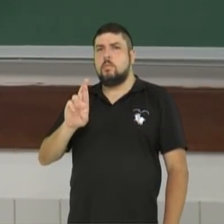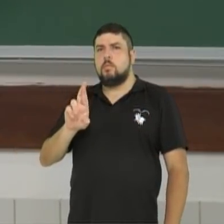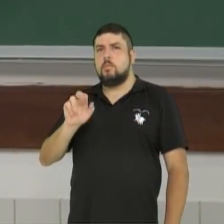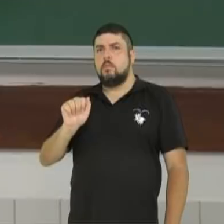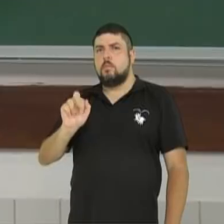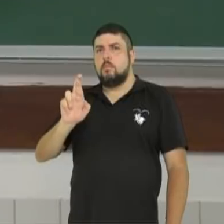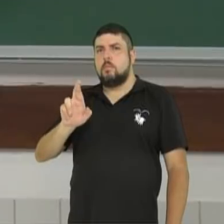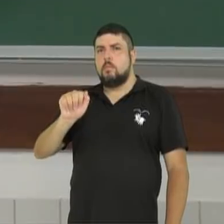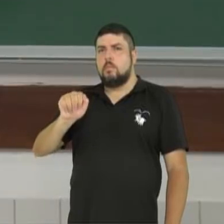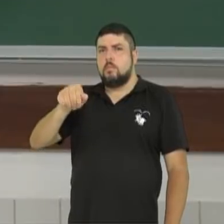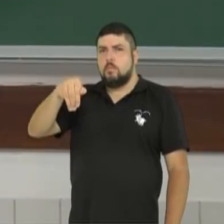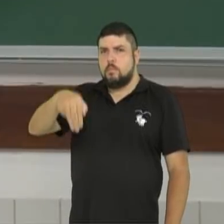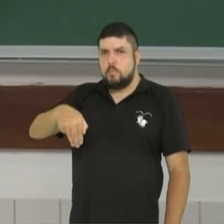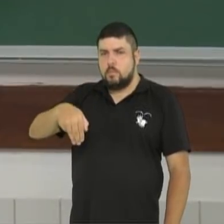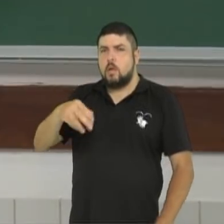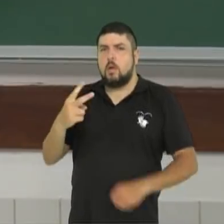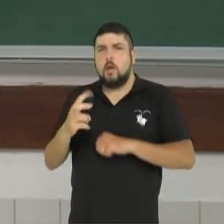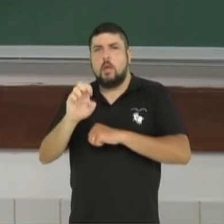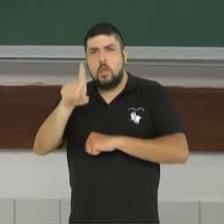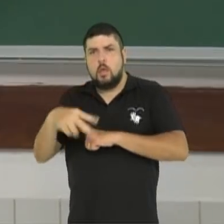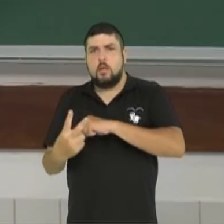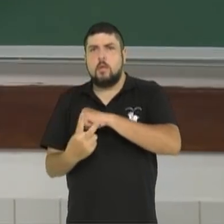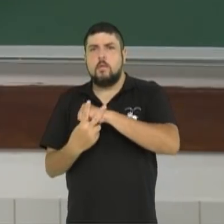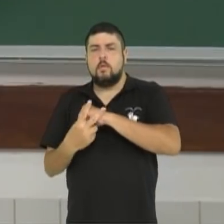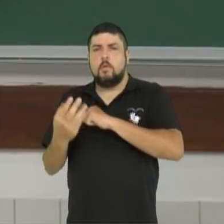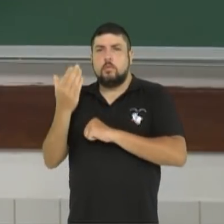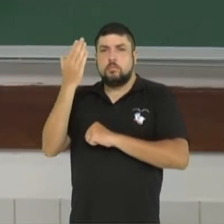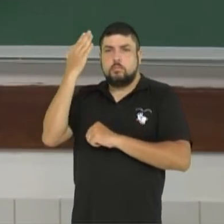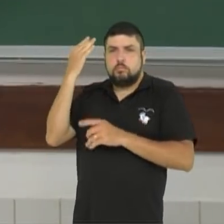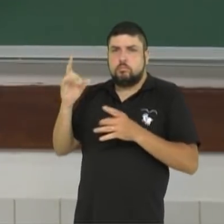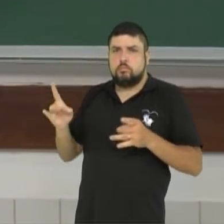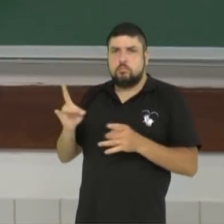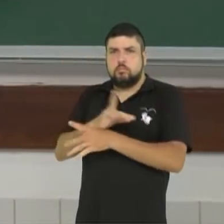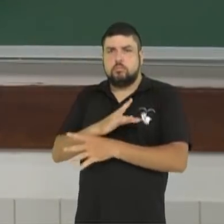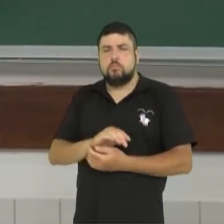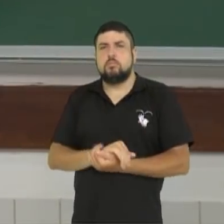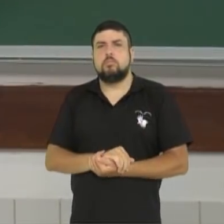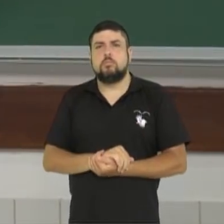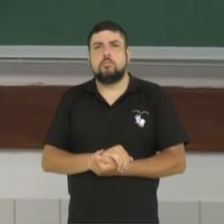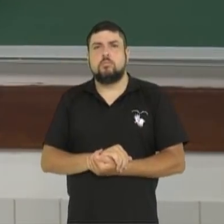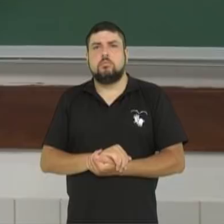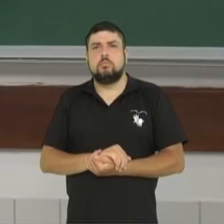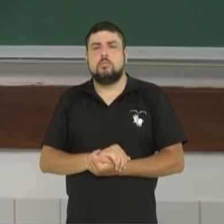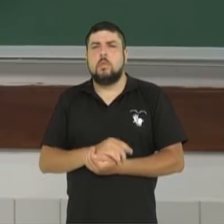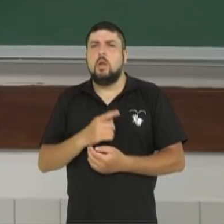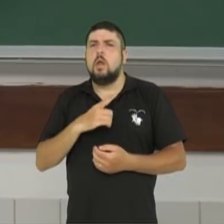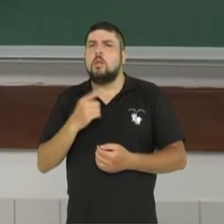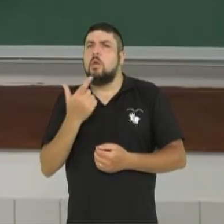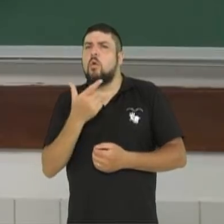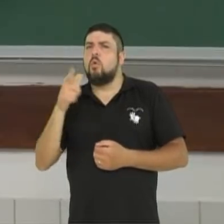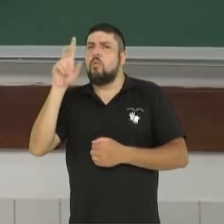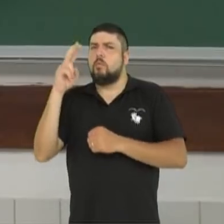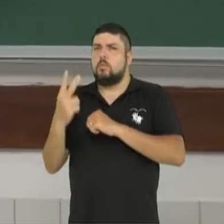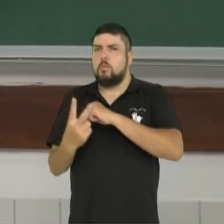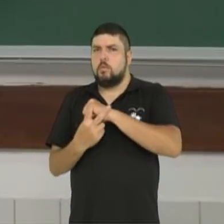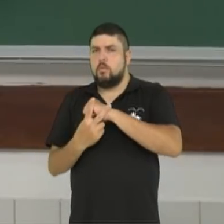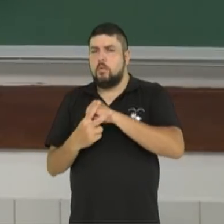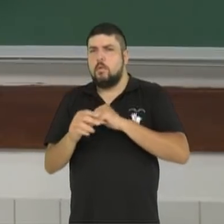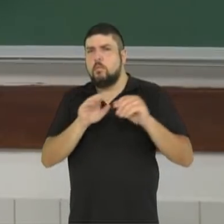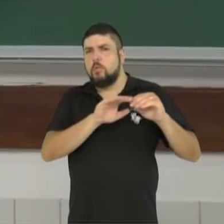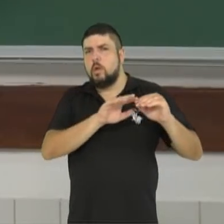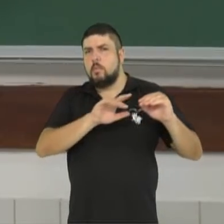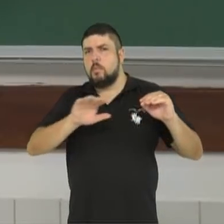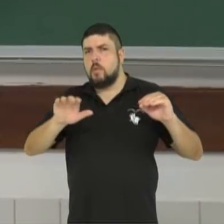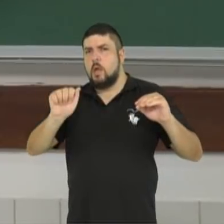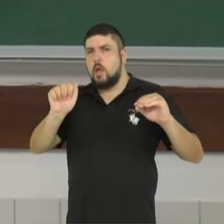Indicando o passado. Né? A gente tem outros verbos ali, né, que terminam em ar, ir ou ir. Todos os verbos da língua portuguesa